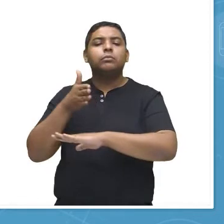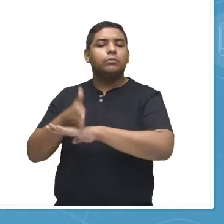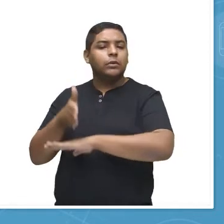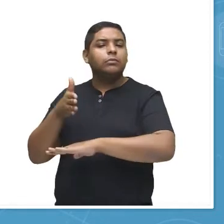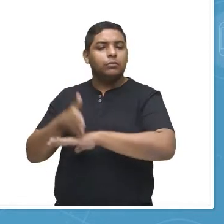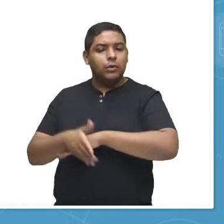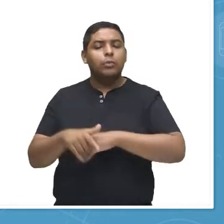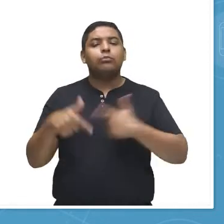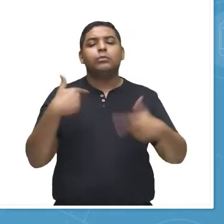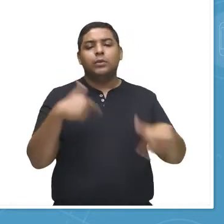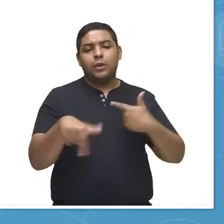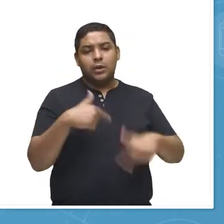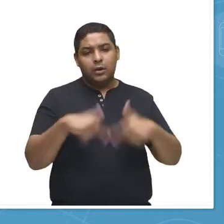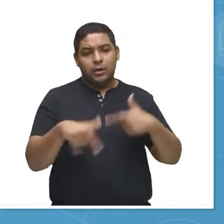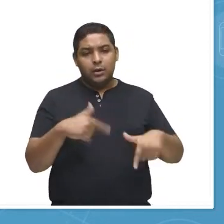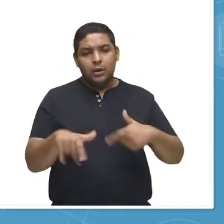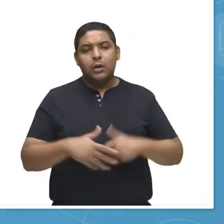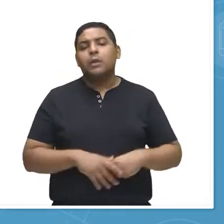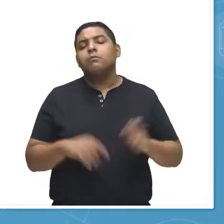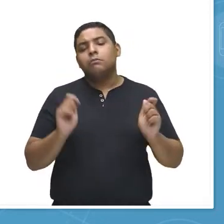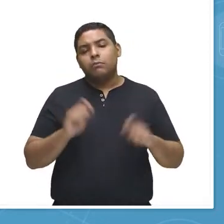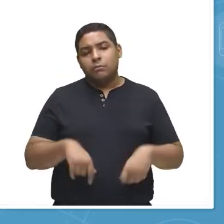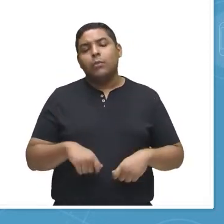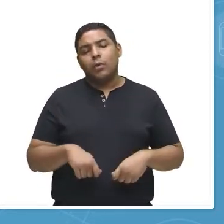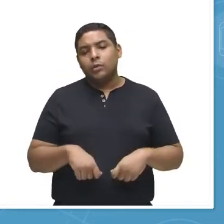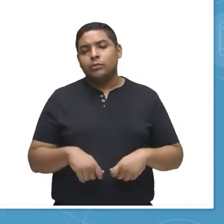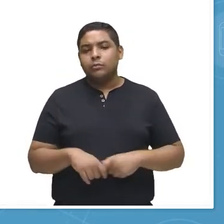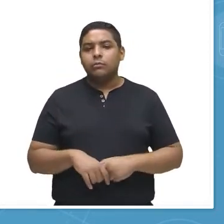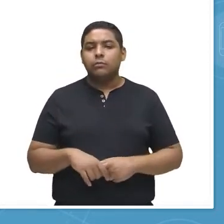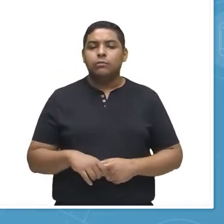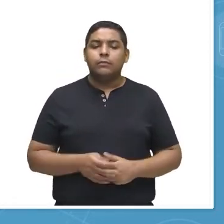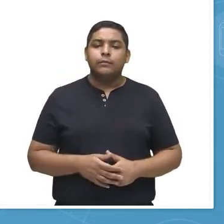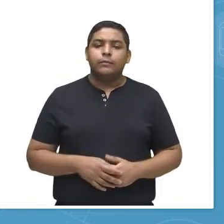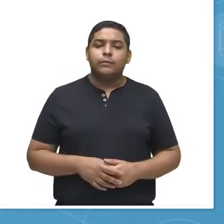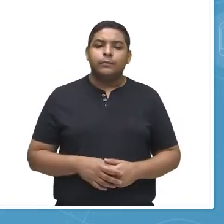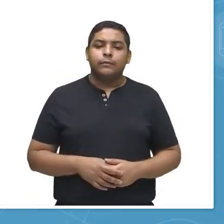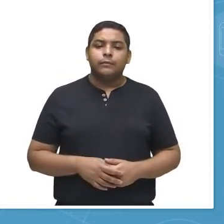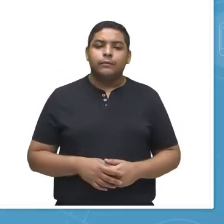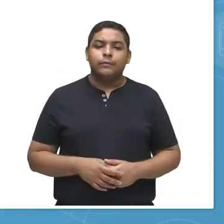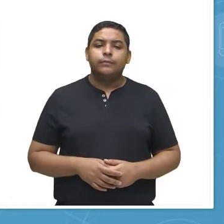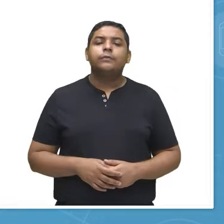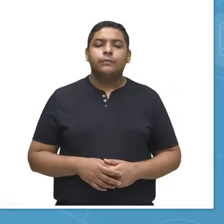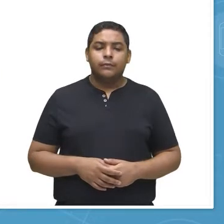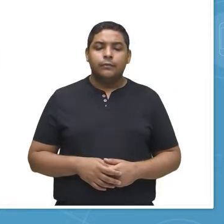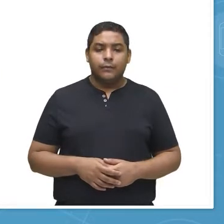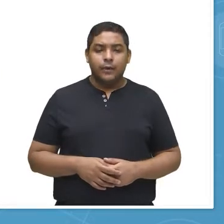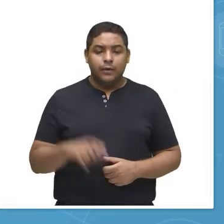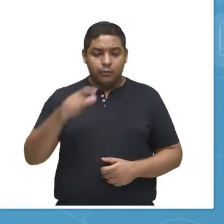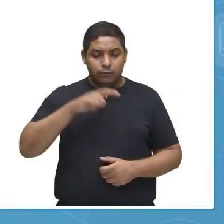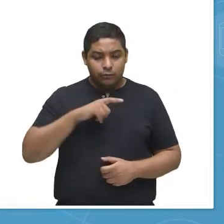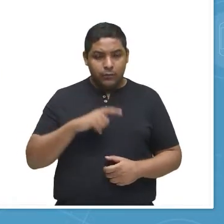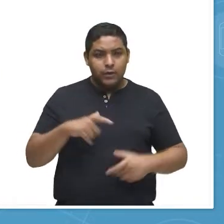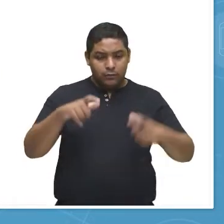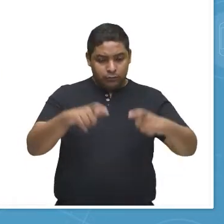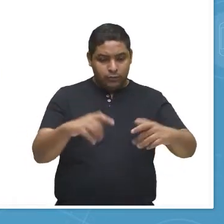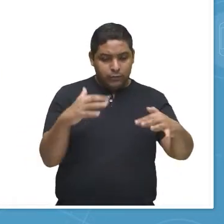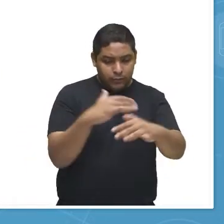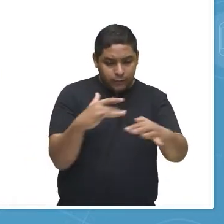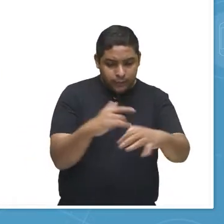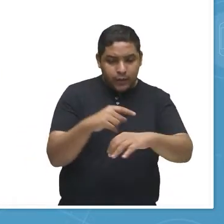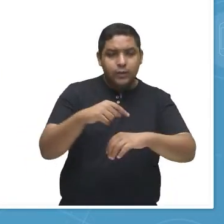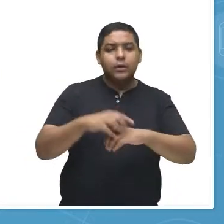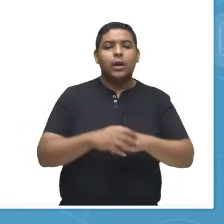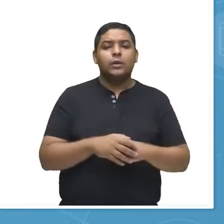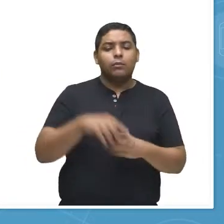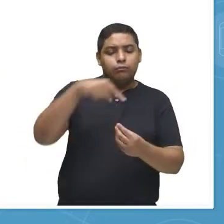alguns serviços que a cidade pode oferecer, tá? Então, as cidades que estão no entorno da capital acabam sendo